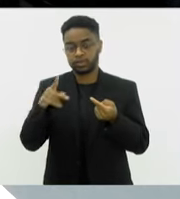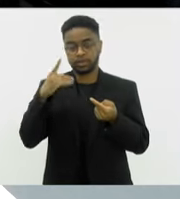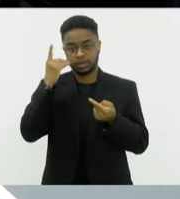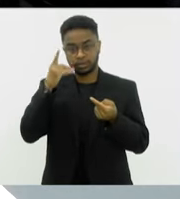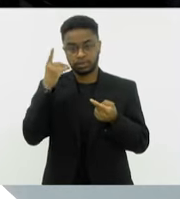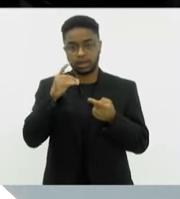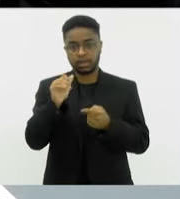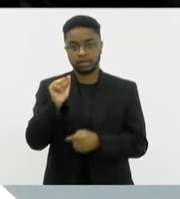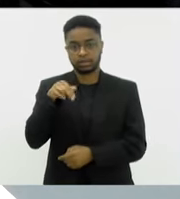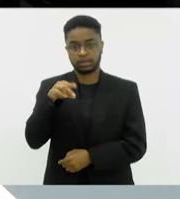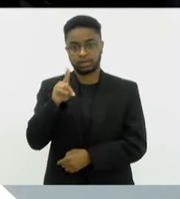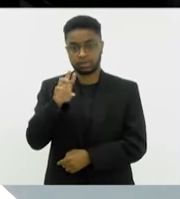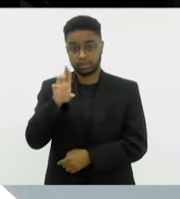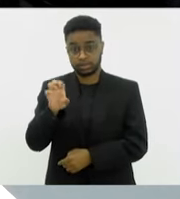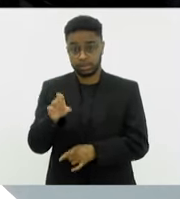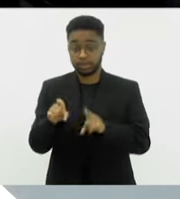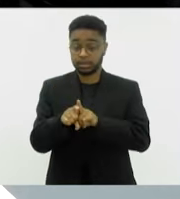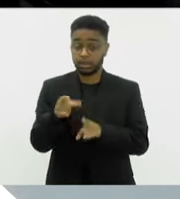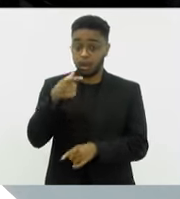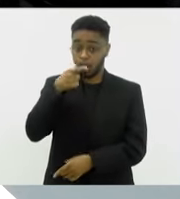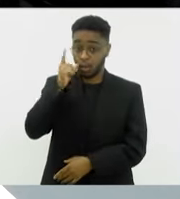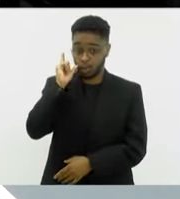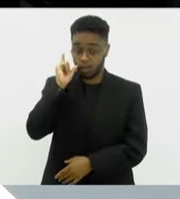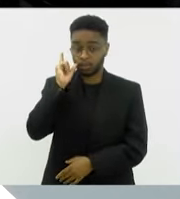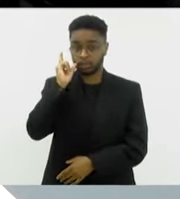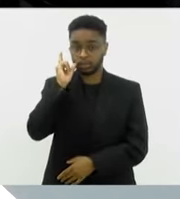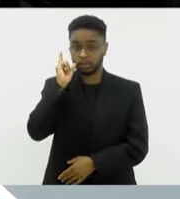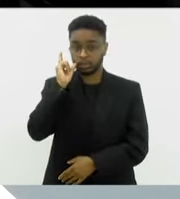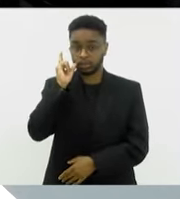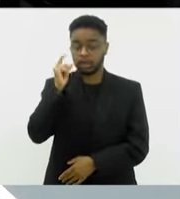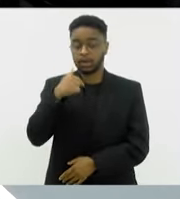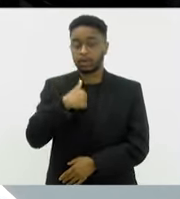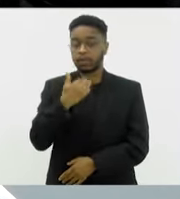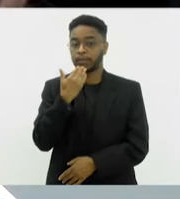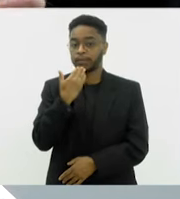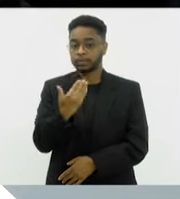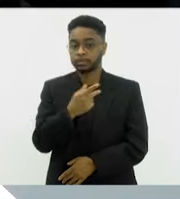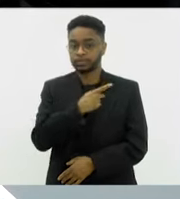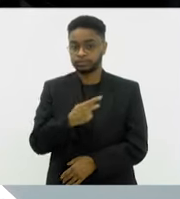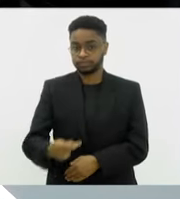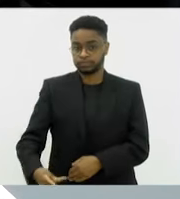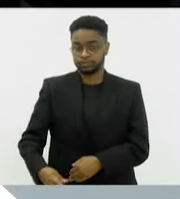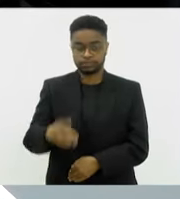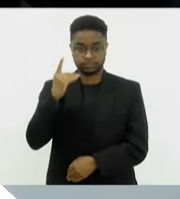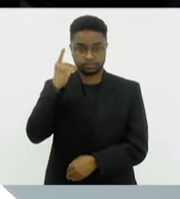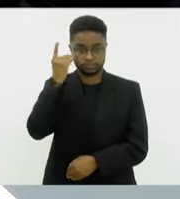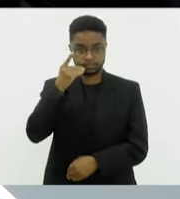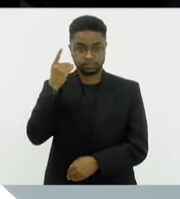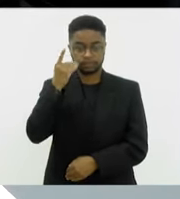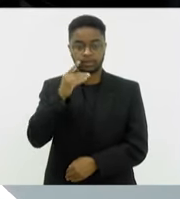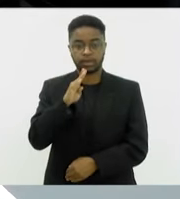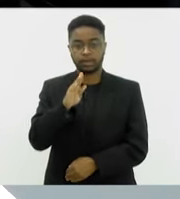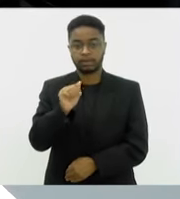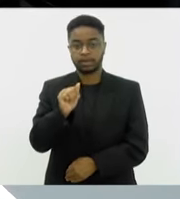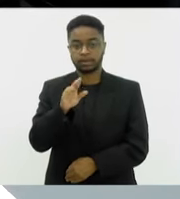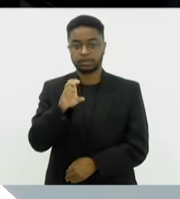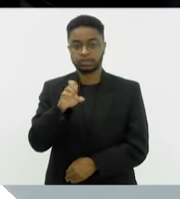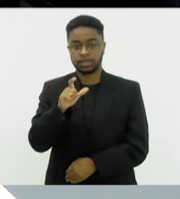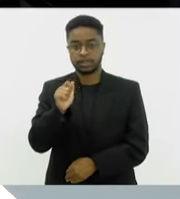André Correia. E ontem, por coincidência, eu solicitei ao presidente, deputado Rodrigo Bacelar,